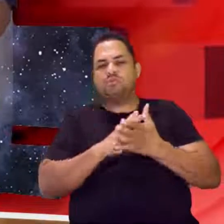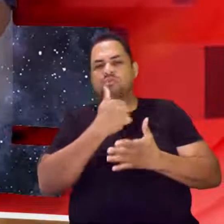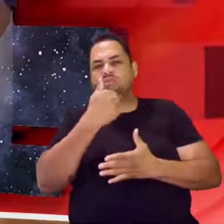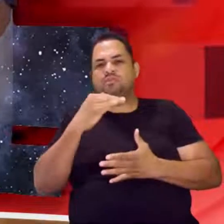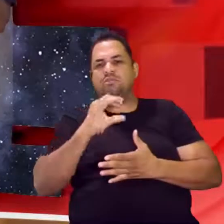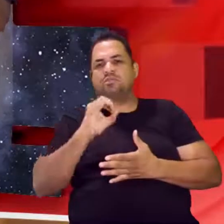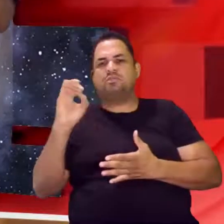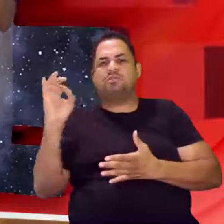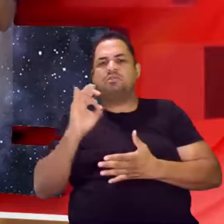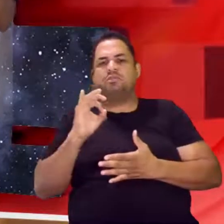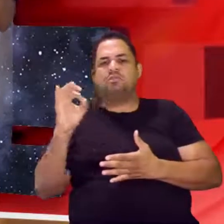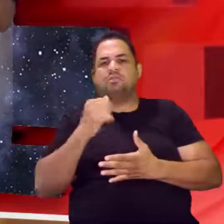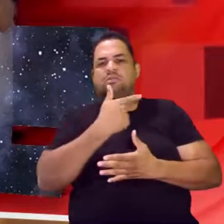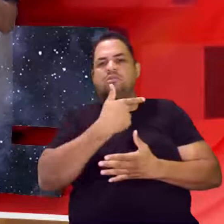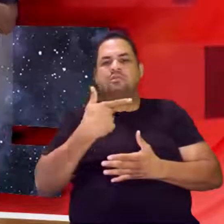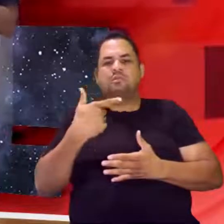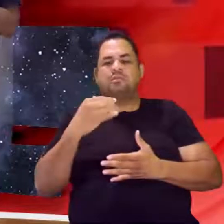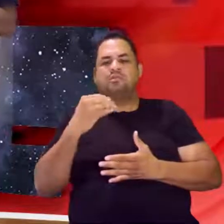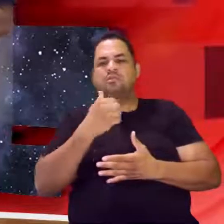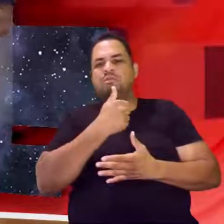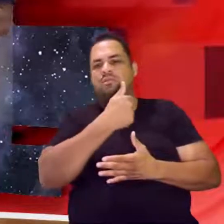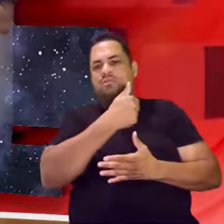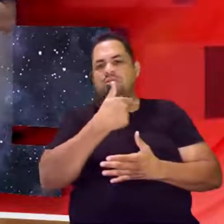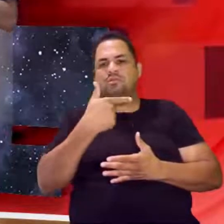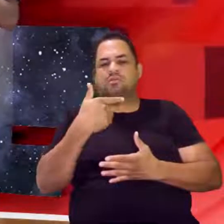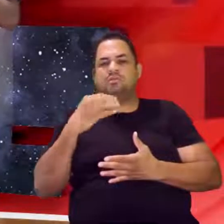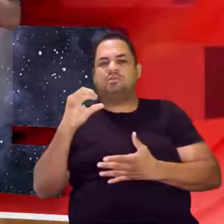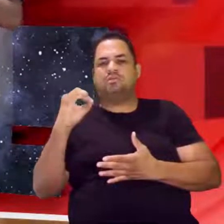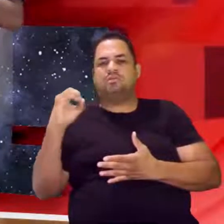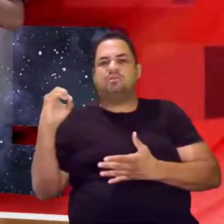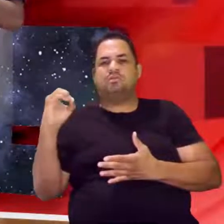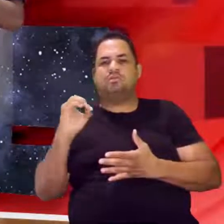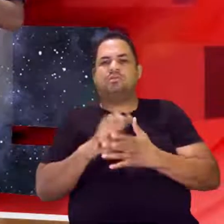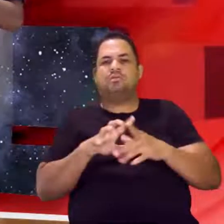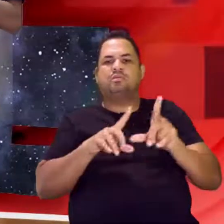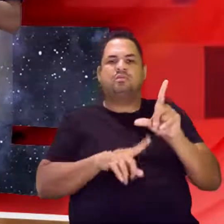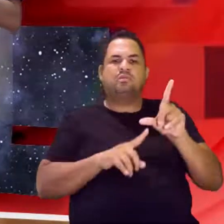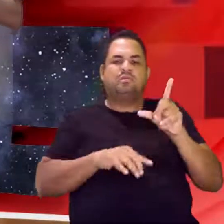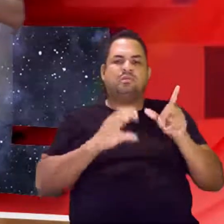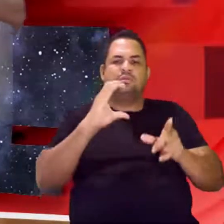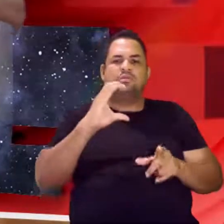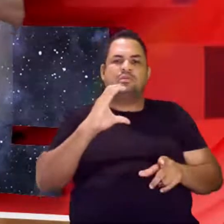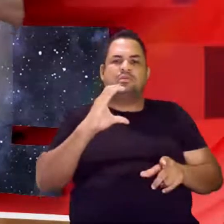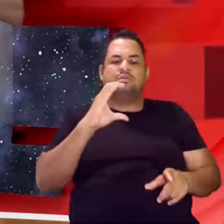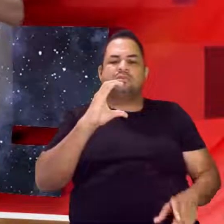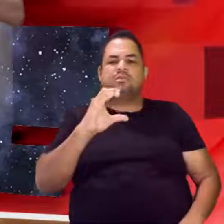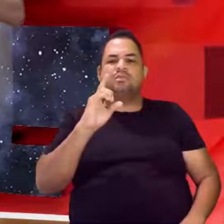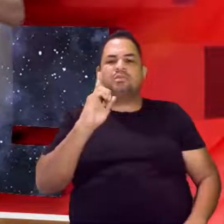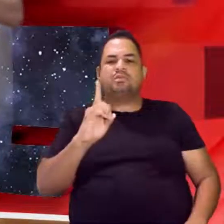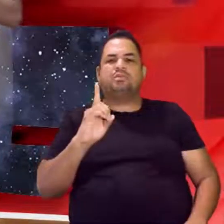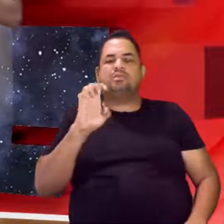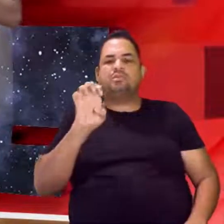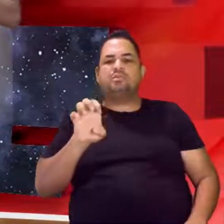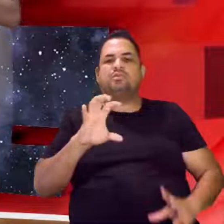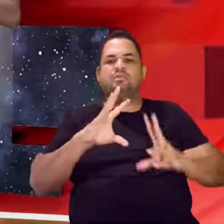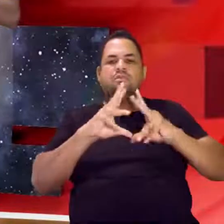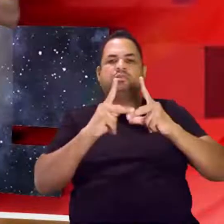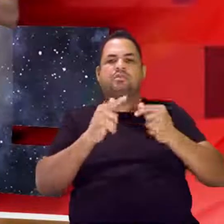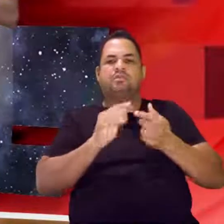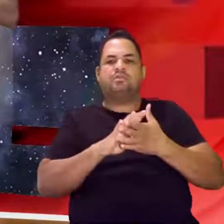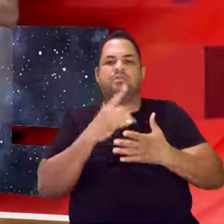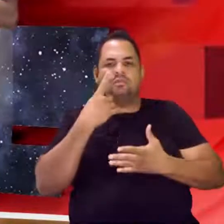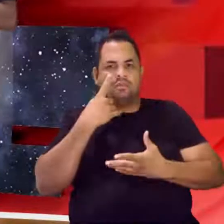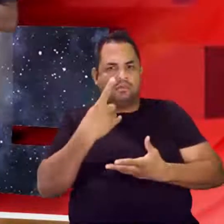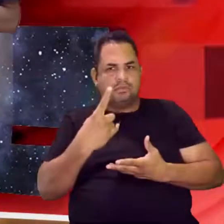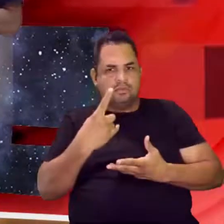Quanto que aumentou? 120. Mas eu achei legal porque a letra C, a letra D e a letra E todas você